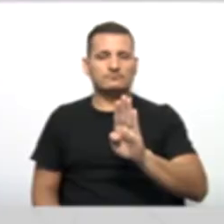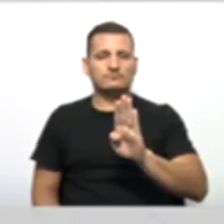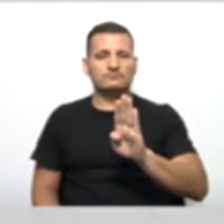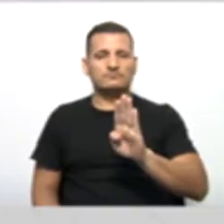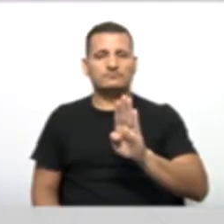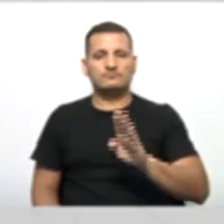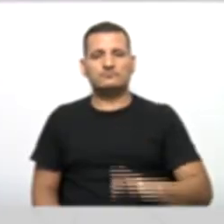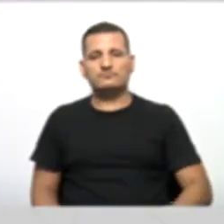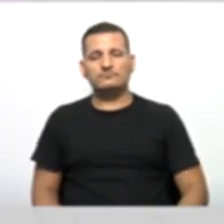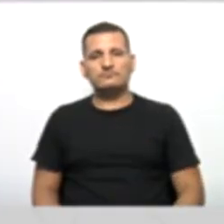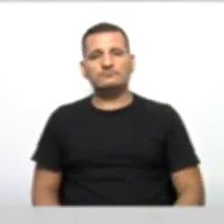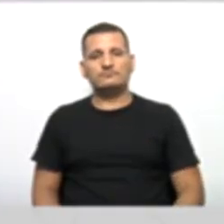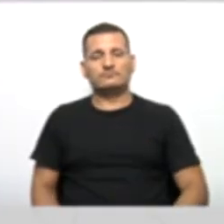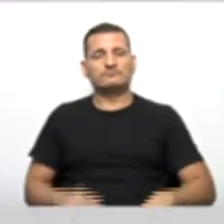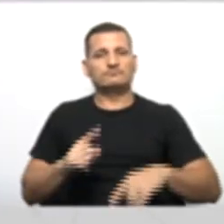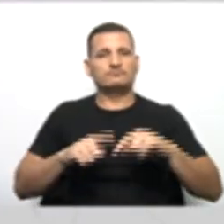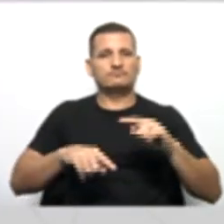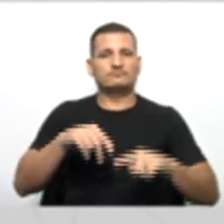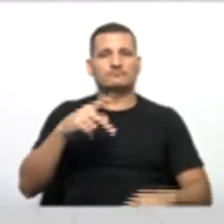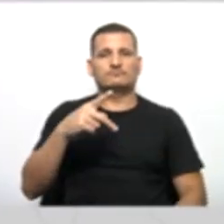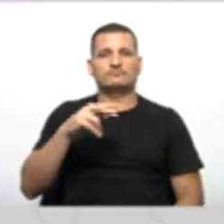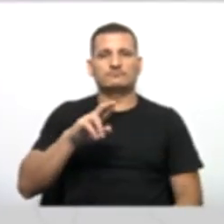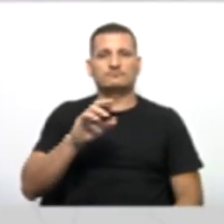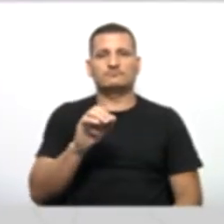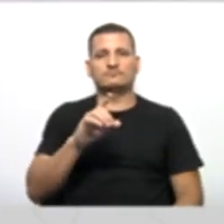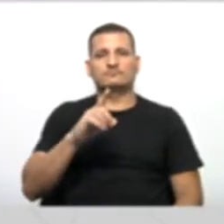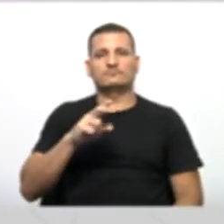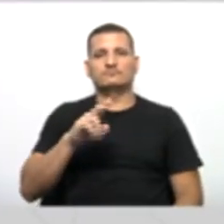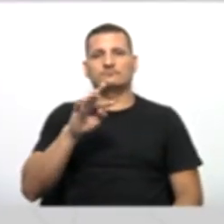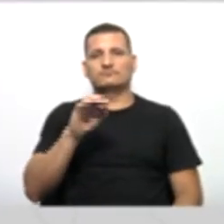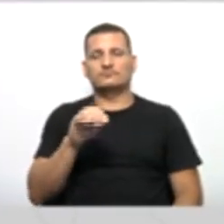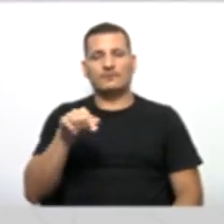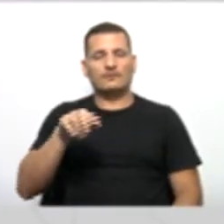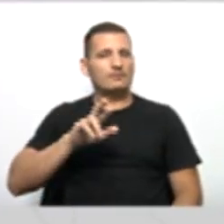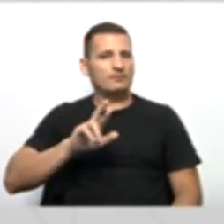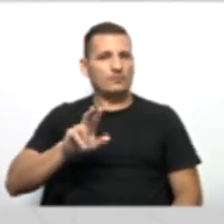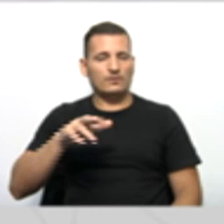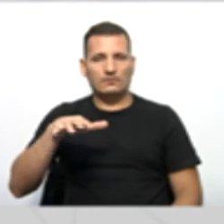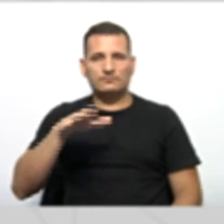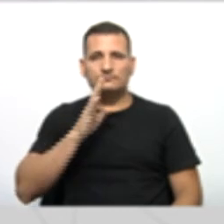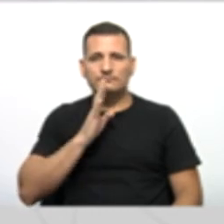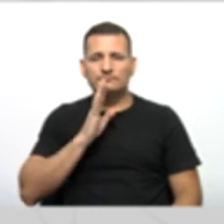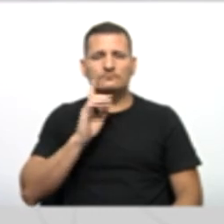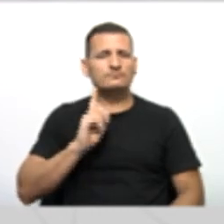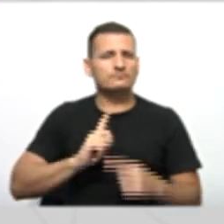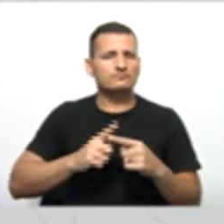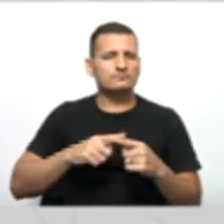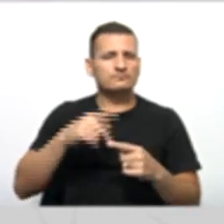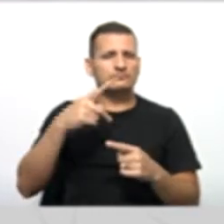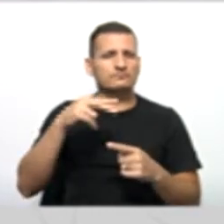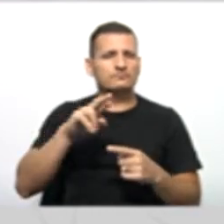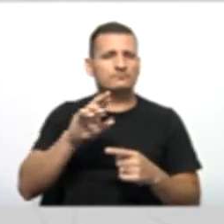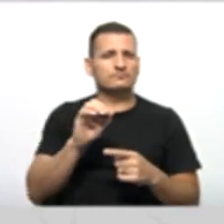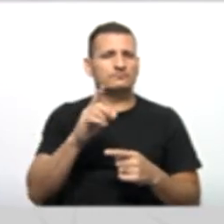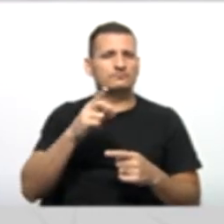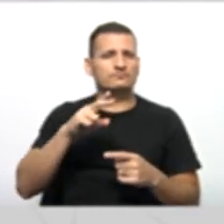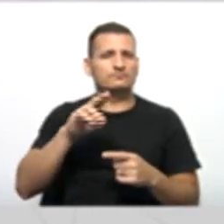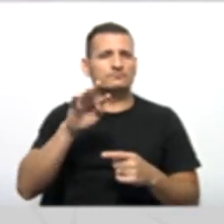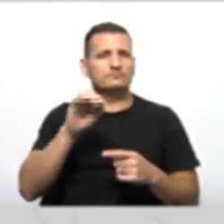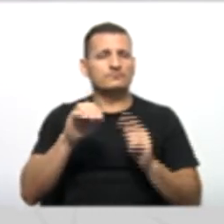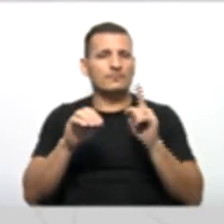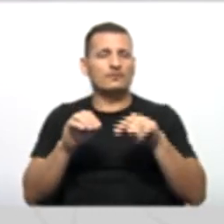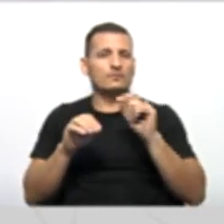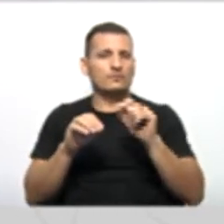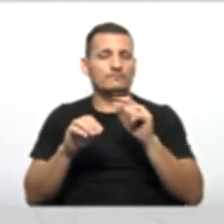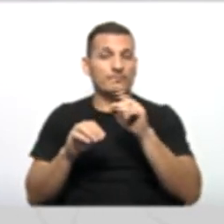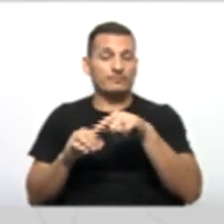resposta correta. Produto não é uma área de conhecimento. Até porque o produto ele é o que, gente? Ele vai ser o resultado,